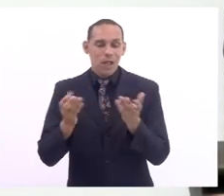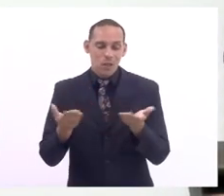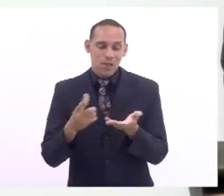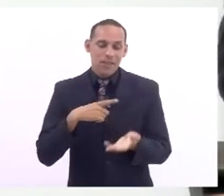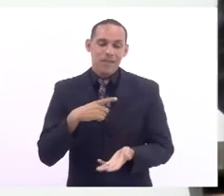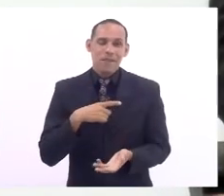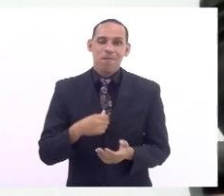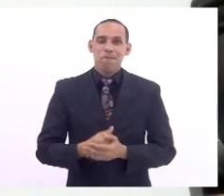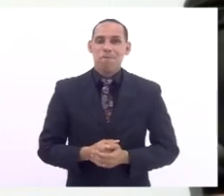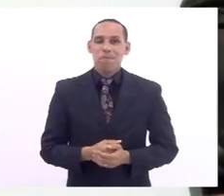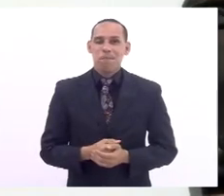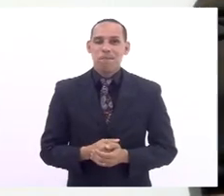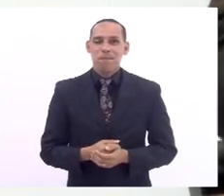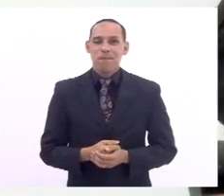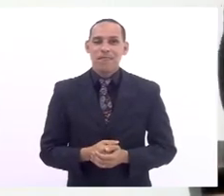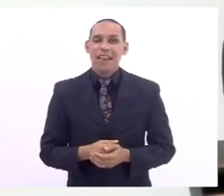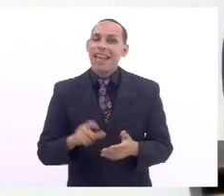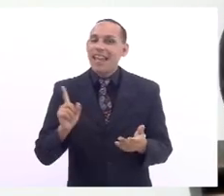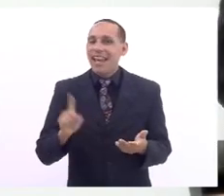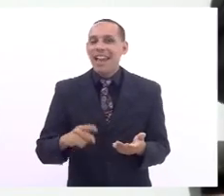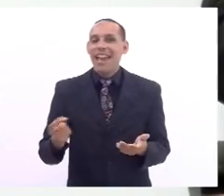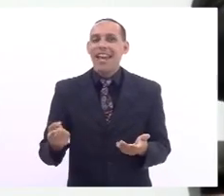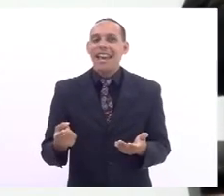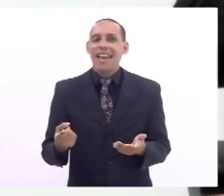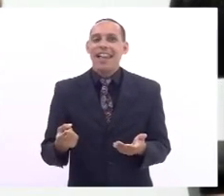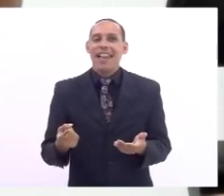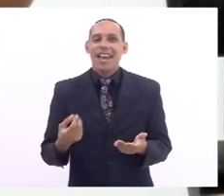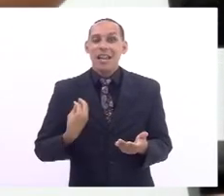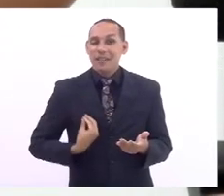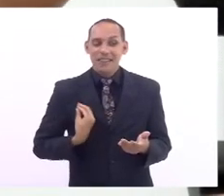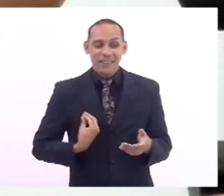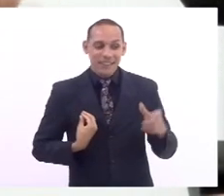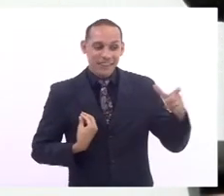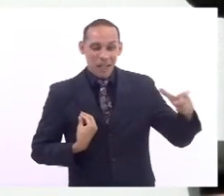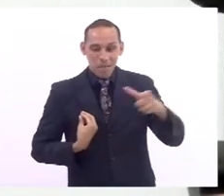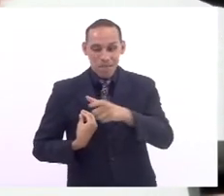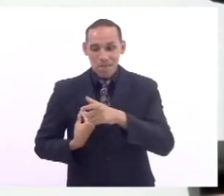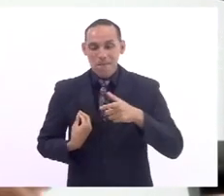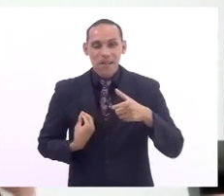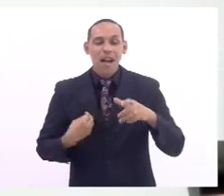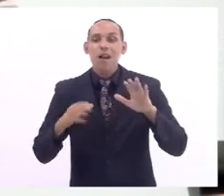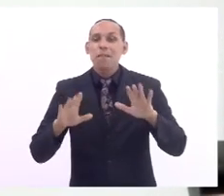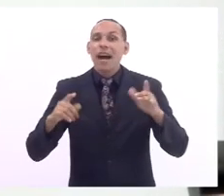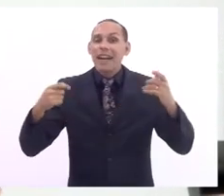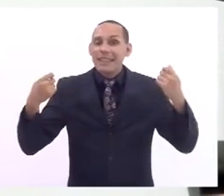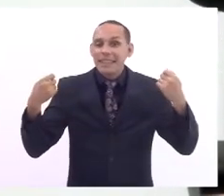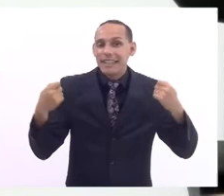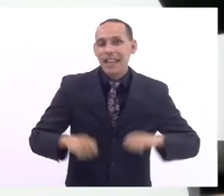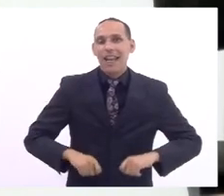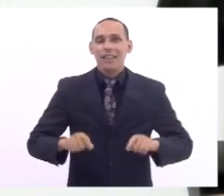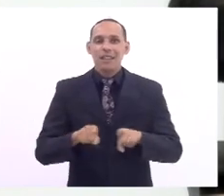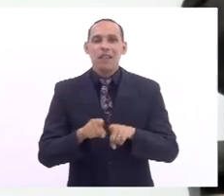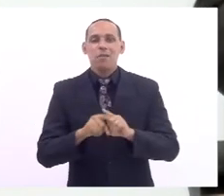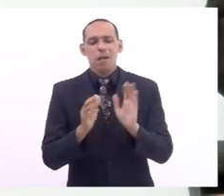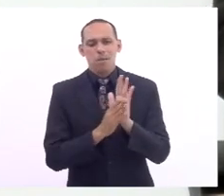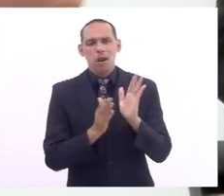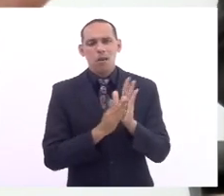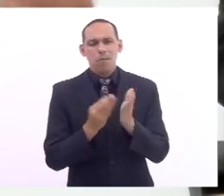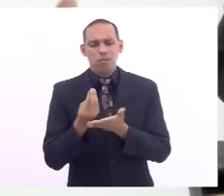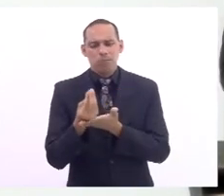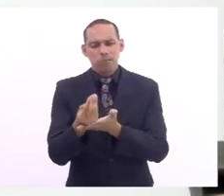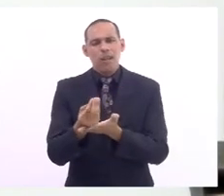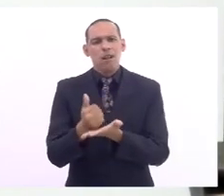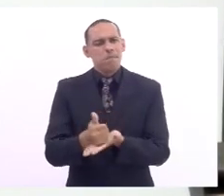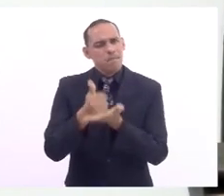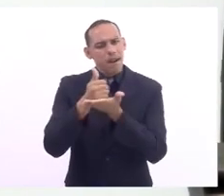hoje então é nesse lineard tá no território mas também tem capacidade de entregar proposições bem